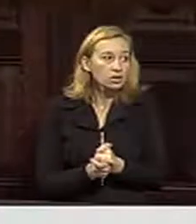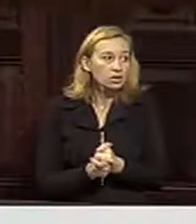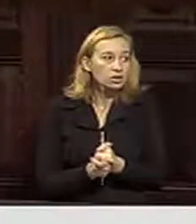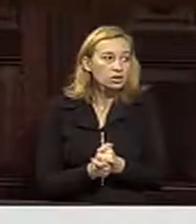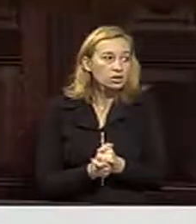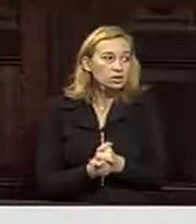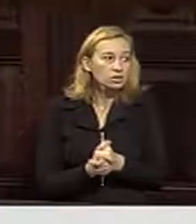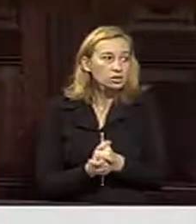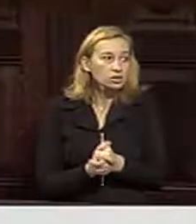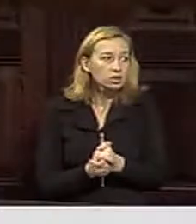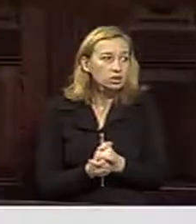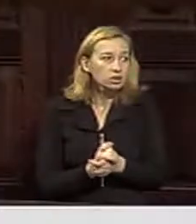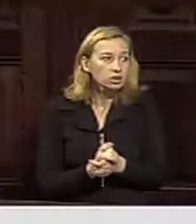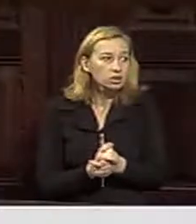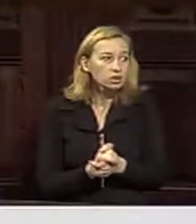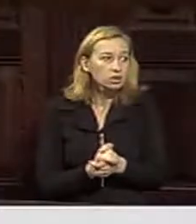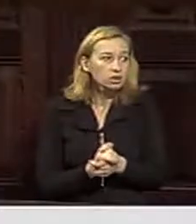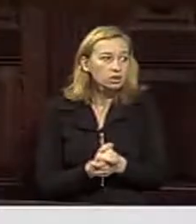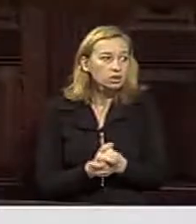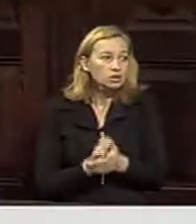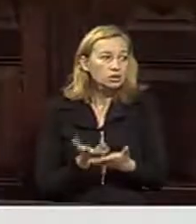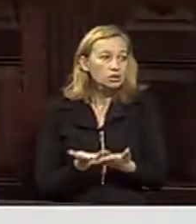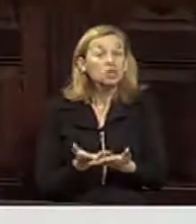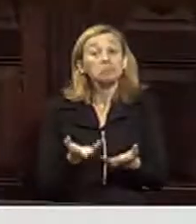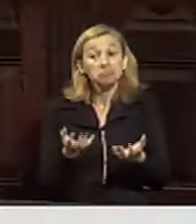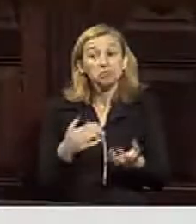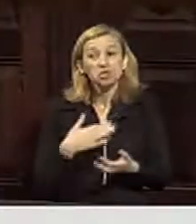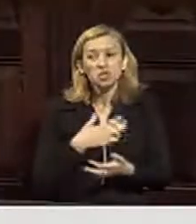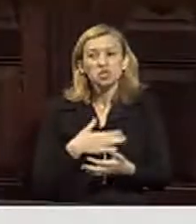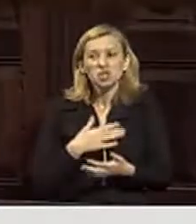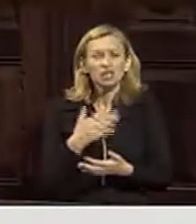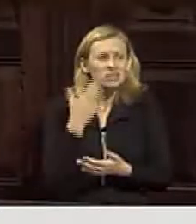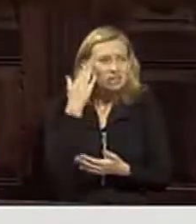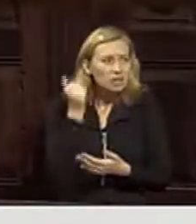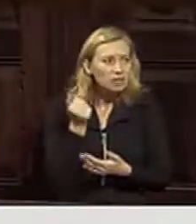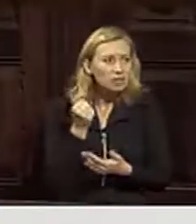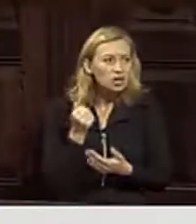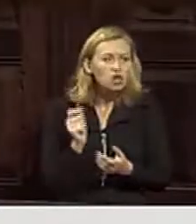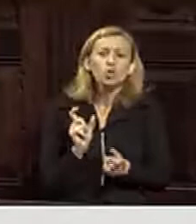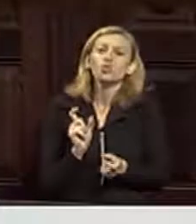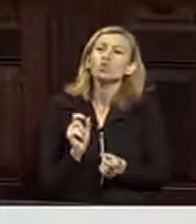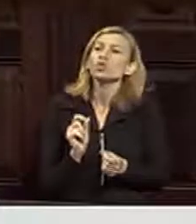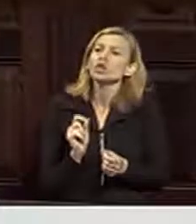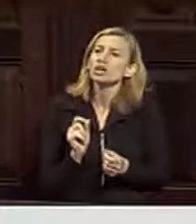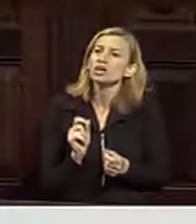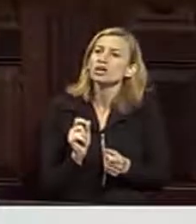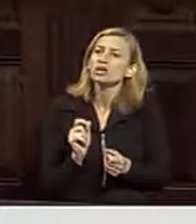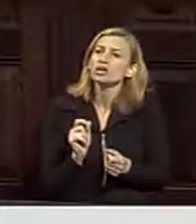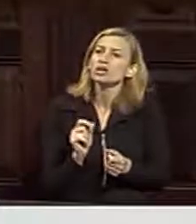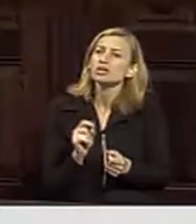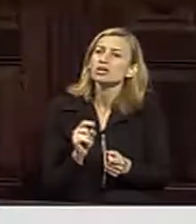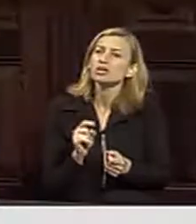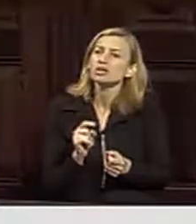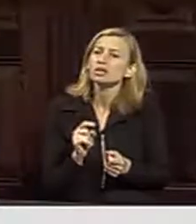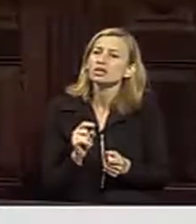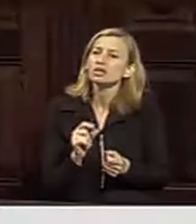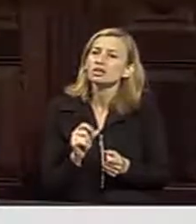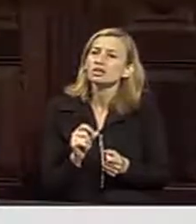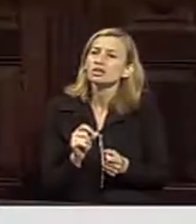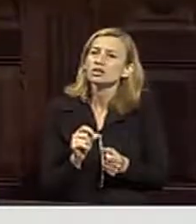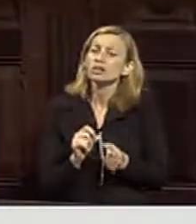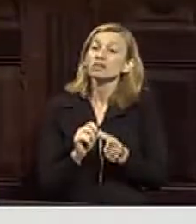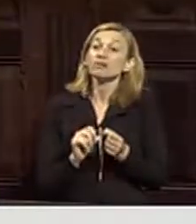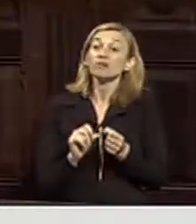economia desses municípios. E eu gostaria de saber quais são os critérios que levam a diretoria